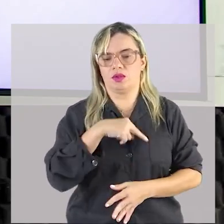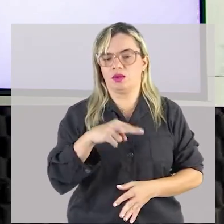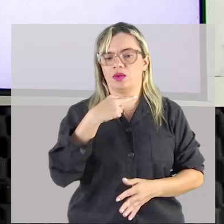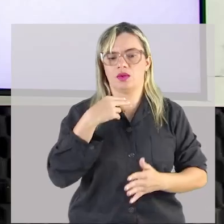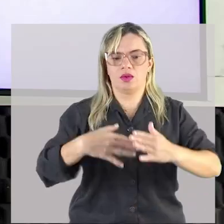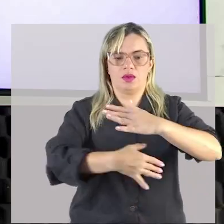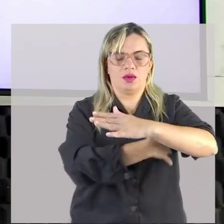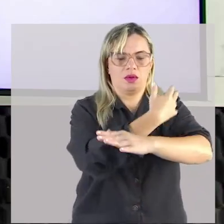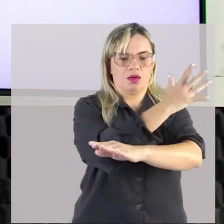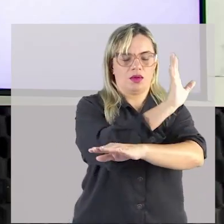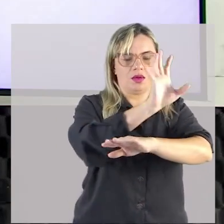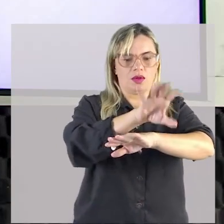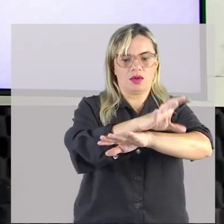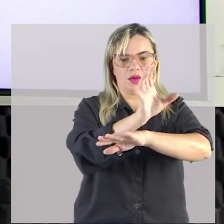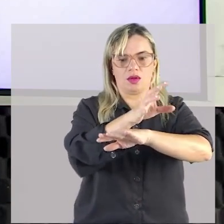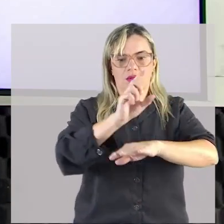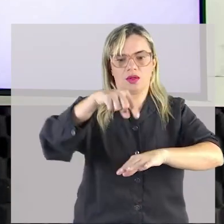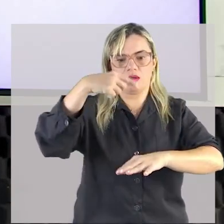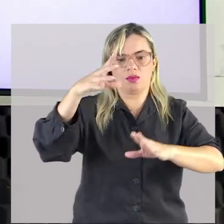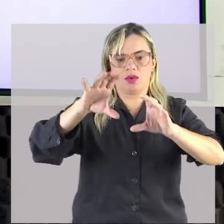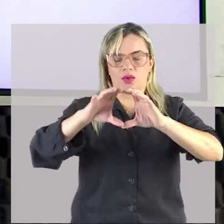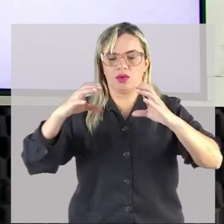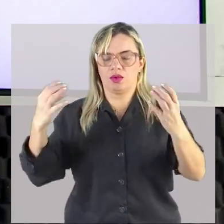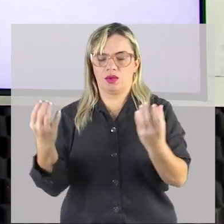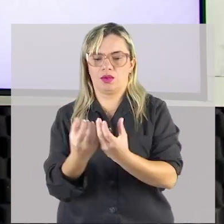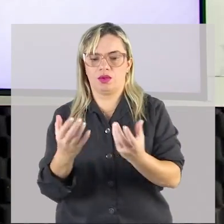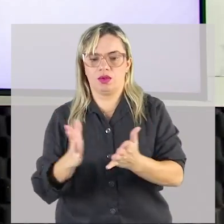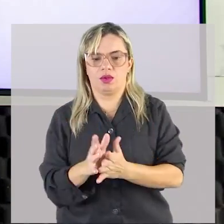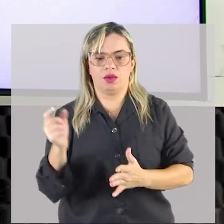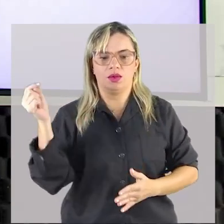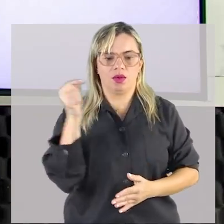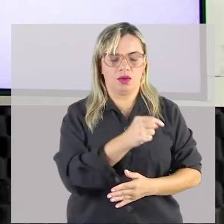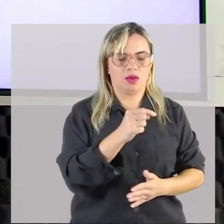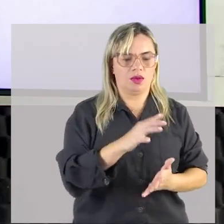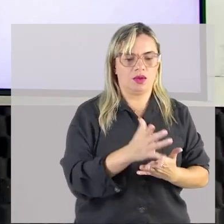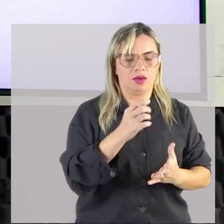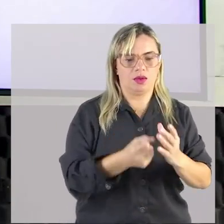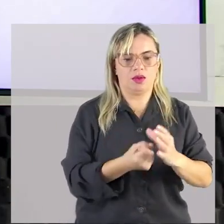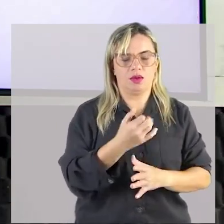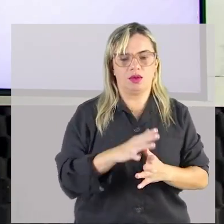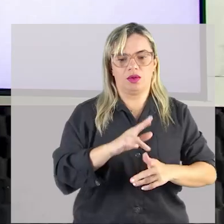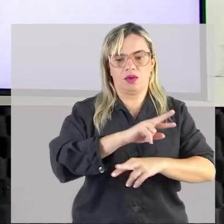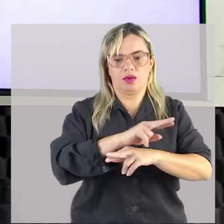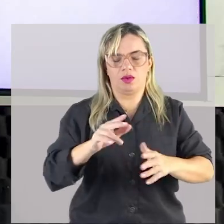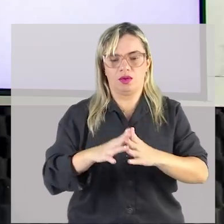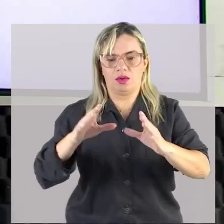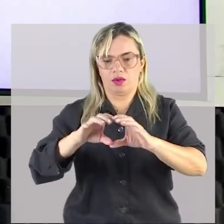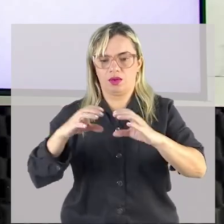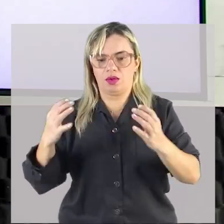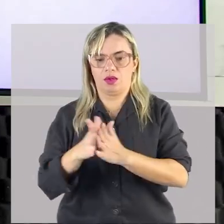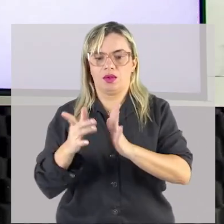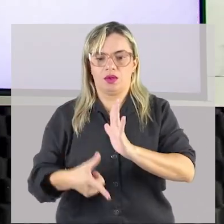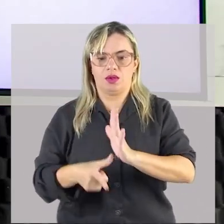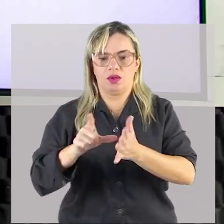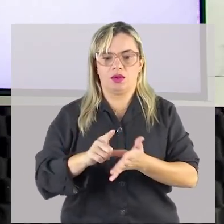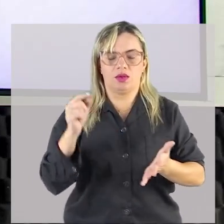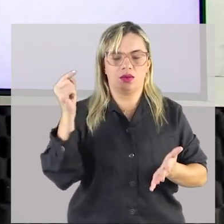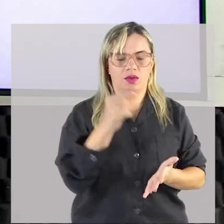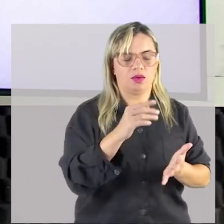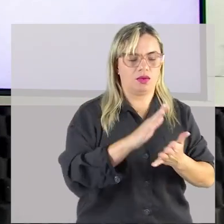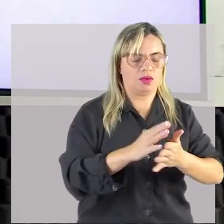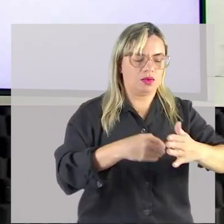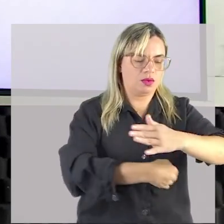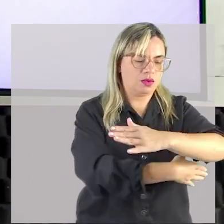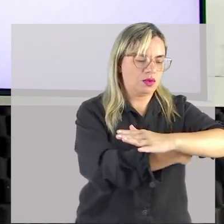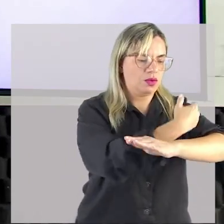de ecossistema depois de comunidade, porque um ecossistema é formado por várias comunidades. Então, o ecossistema é mais complexo do que